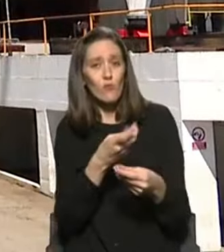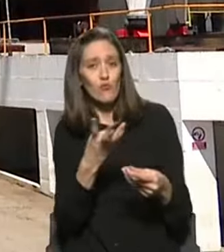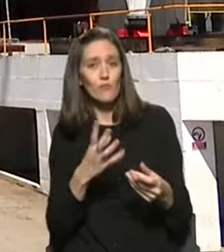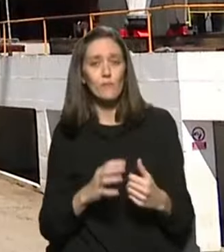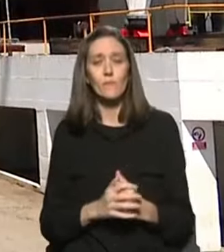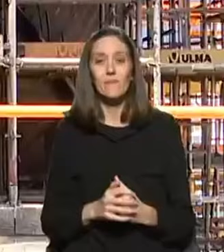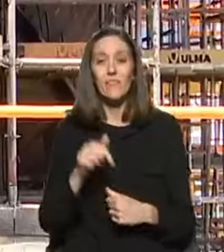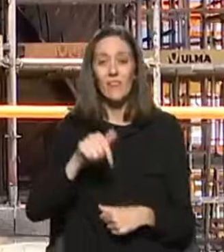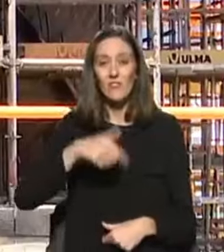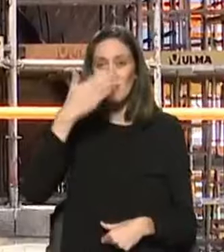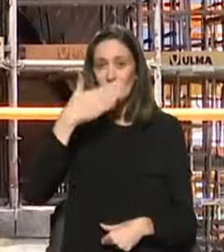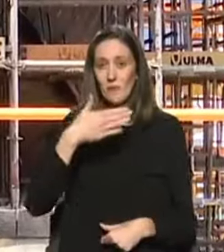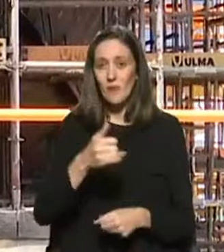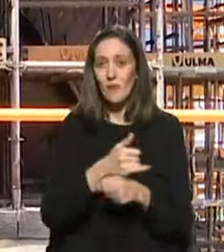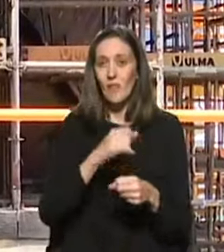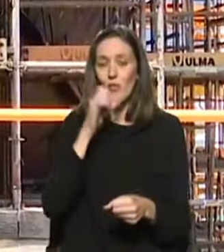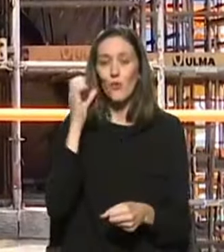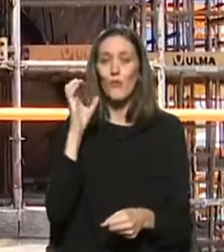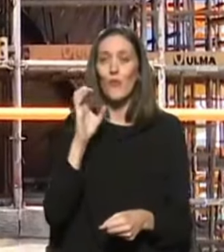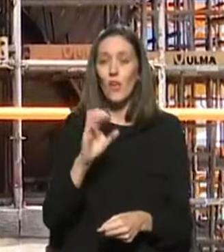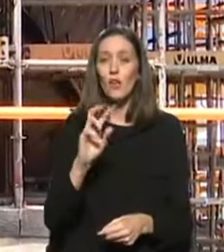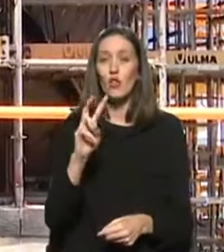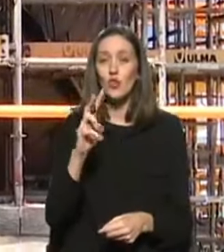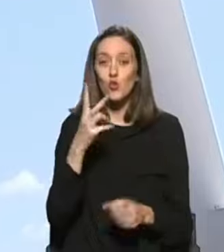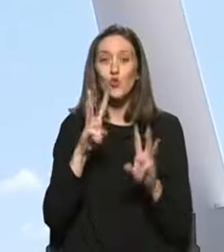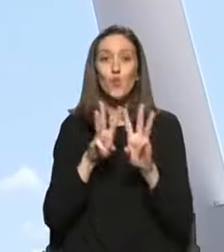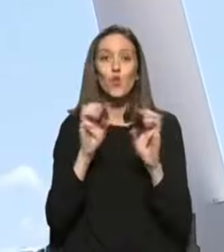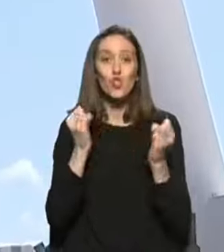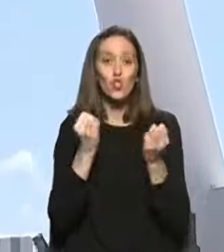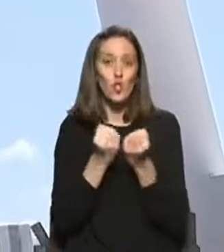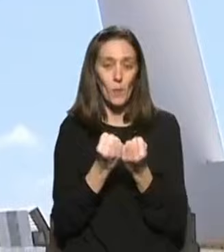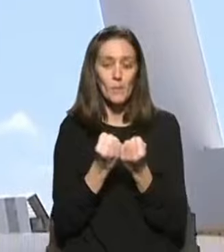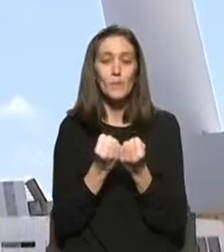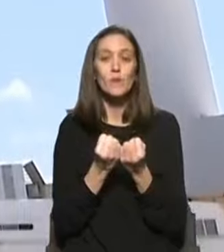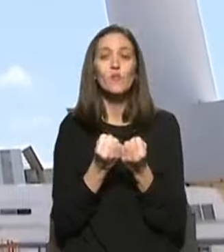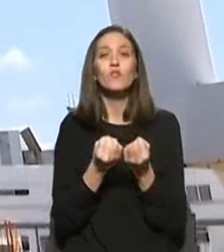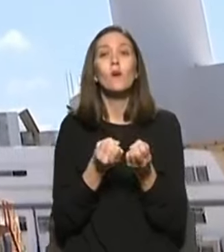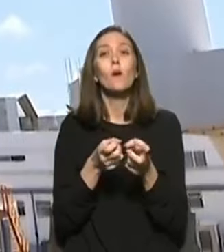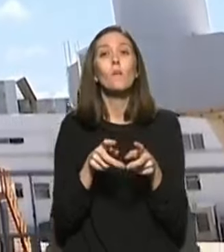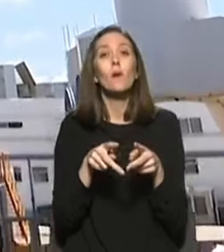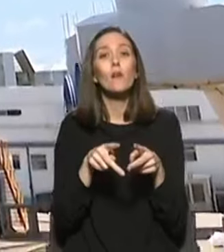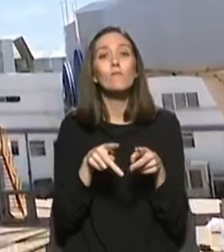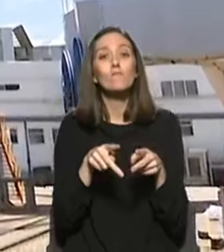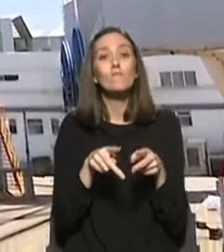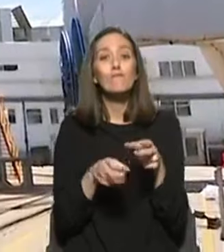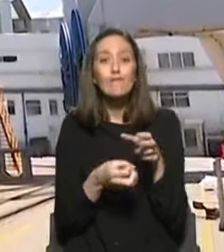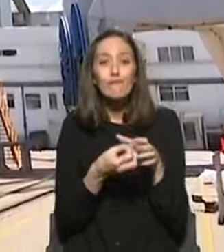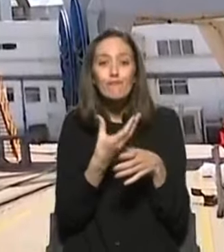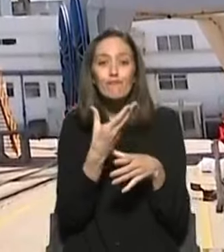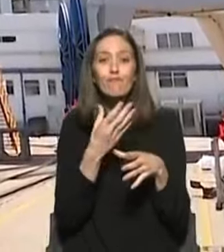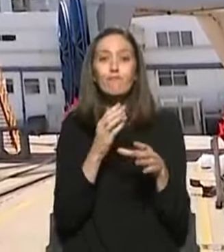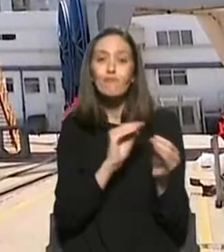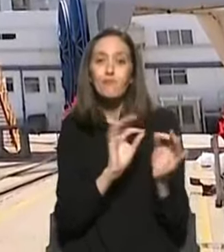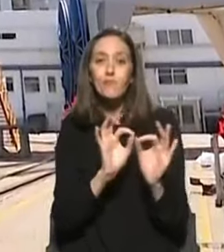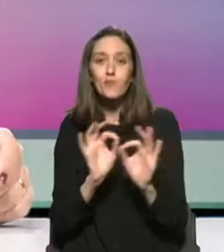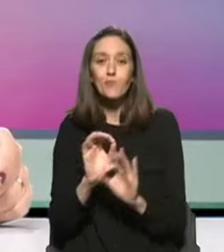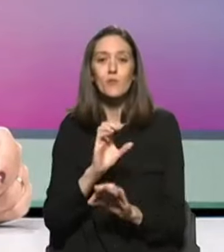Esta semana decorreram na Ilha do Faial 2 workshops para operacionalização do cluster do Mar dos